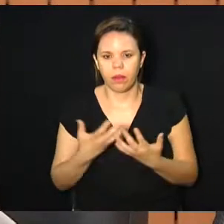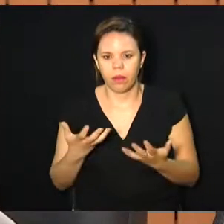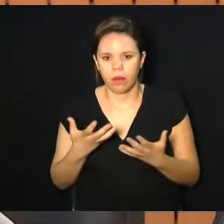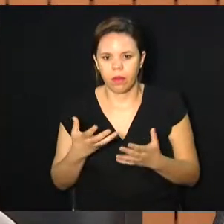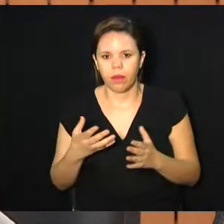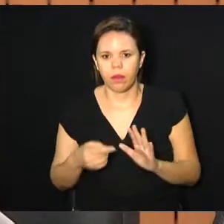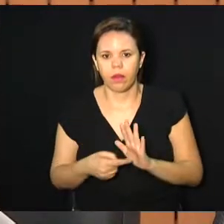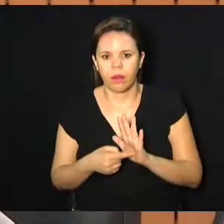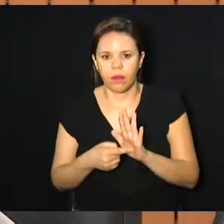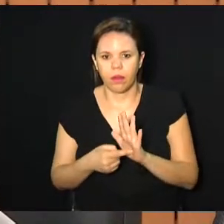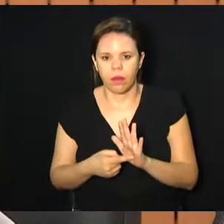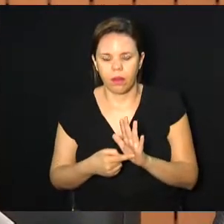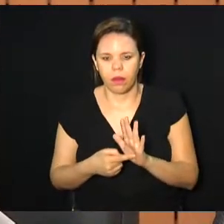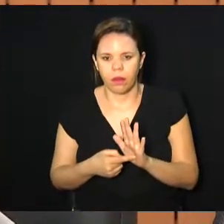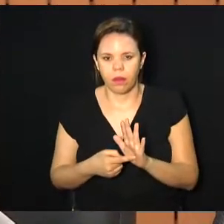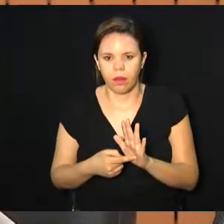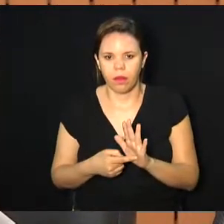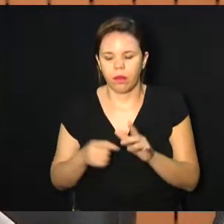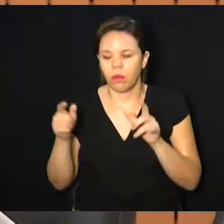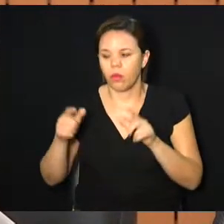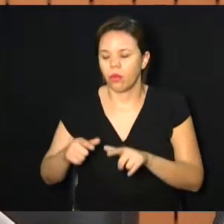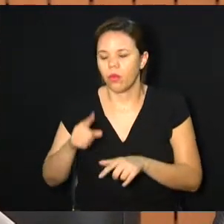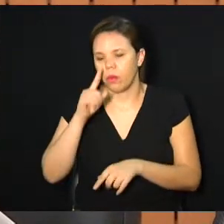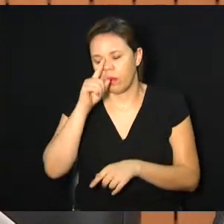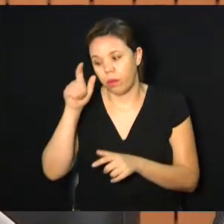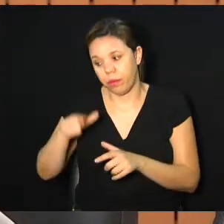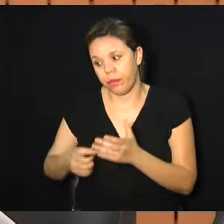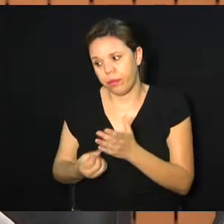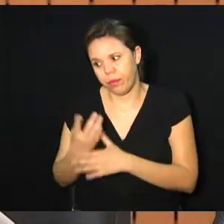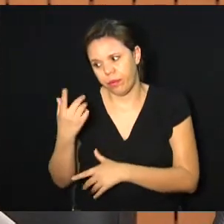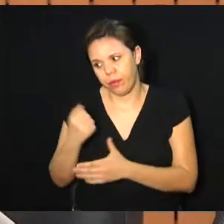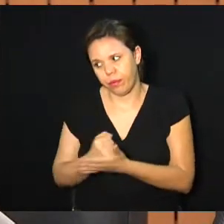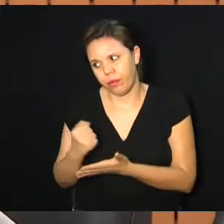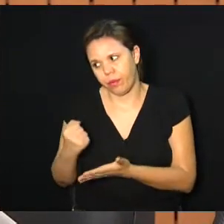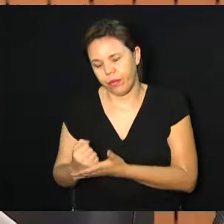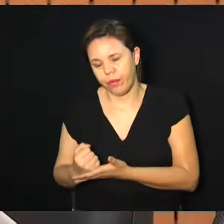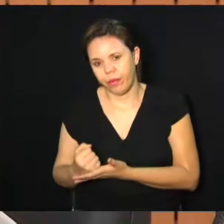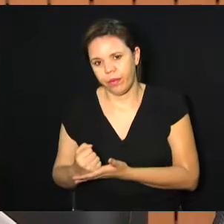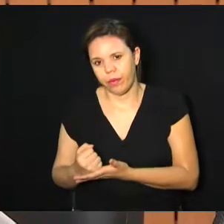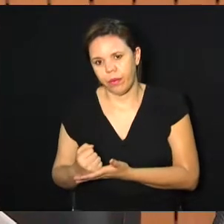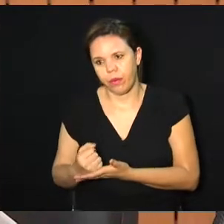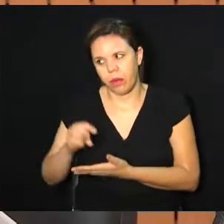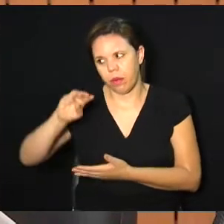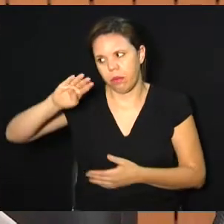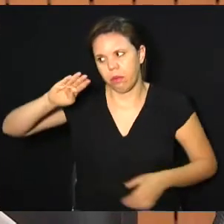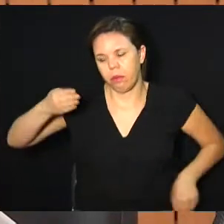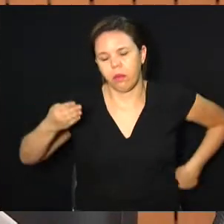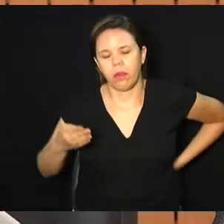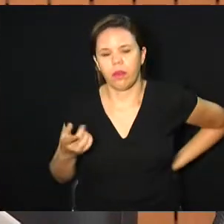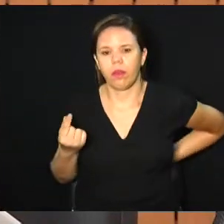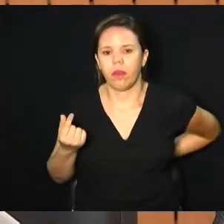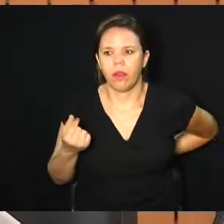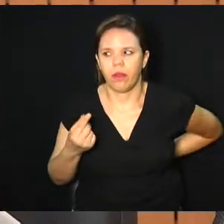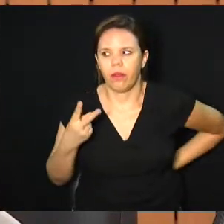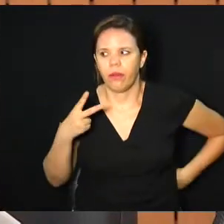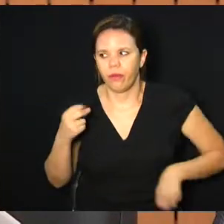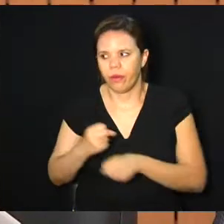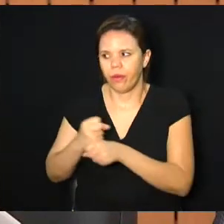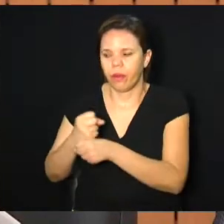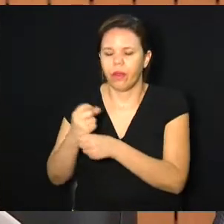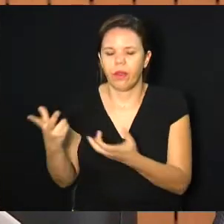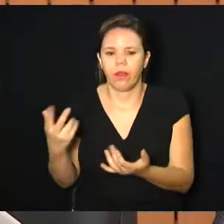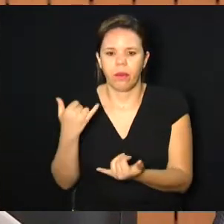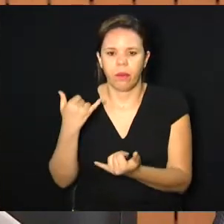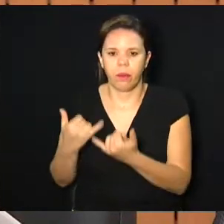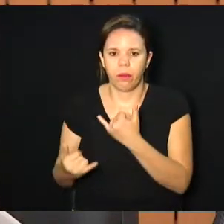colocar o dedo num vespeiro, né, desse, que é um contrato de bilionário de 20 anos, que me